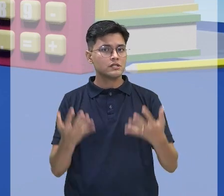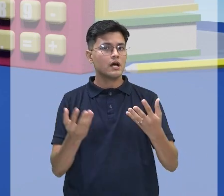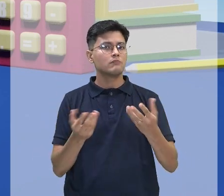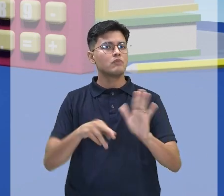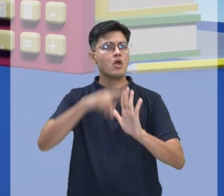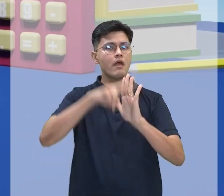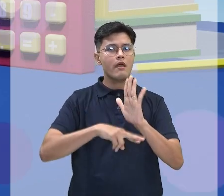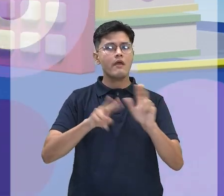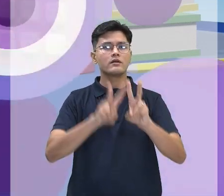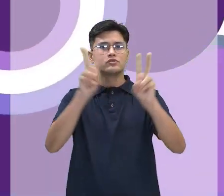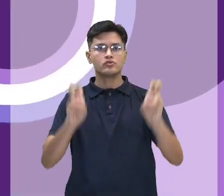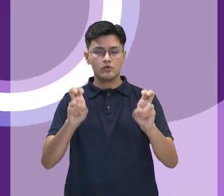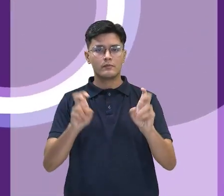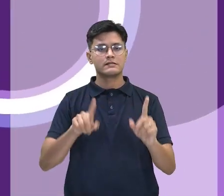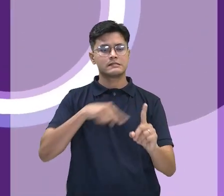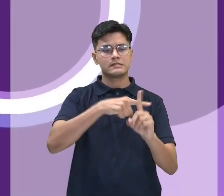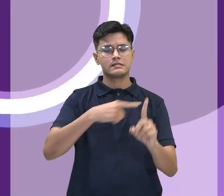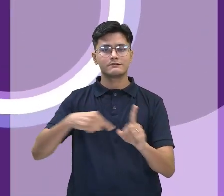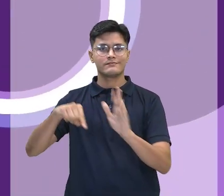inteiros.